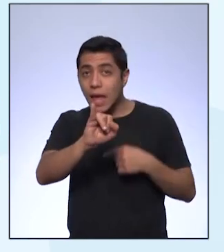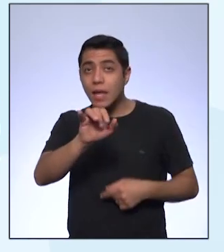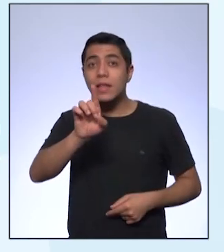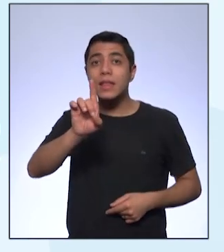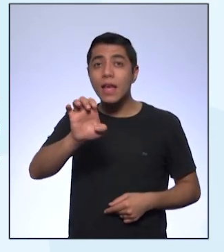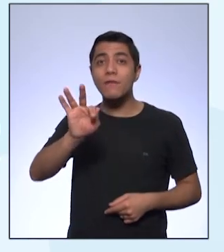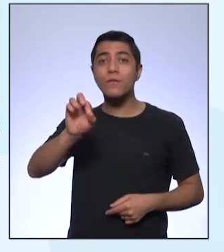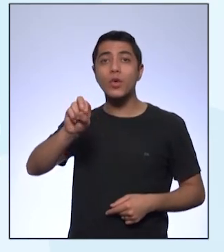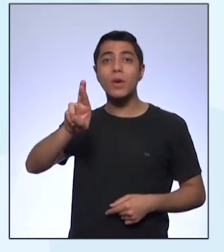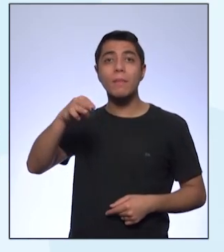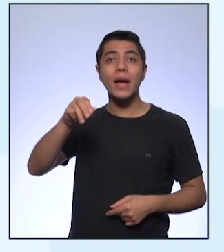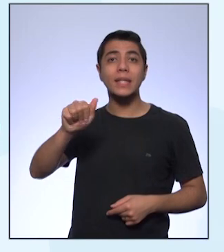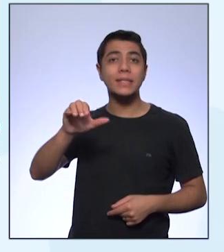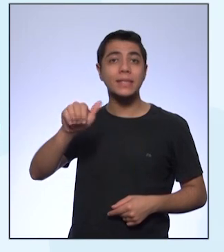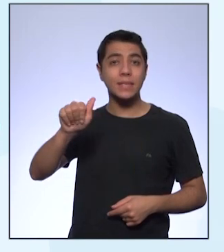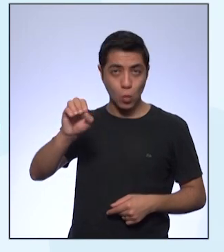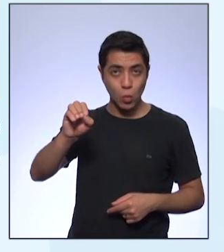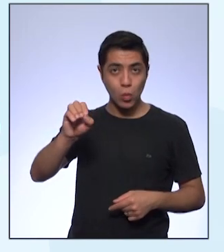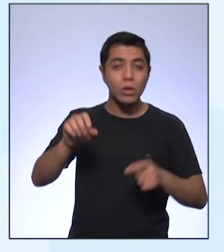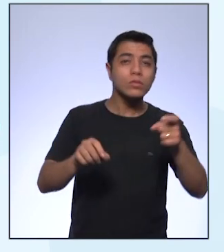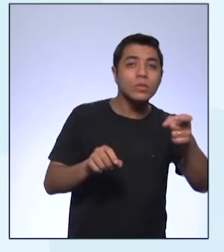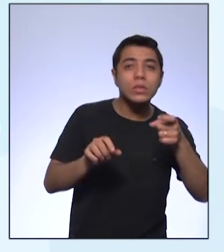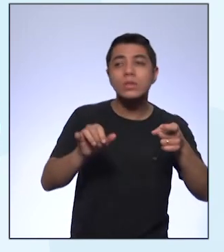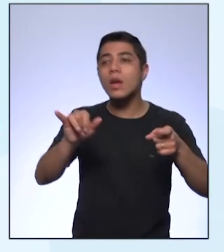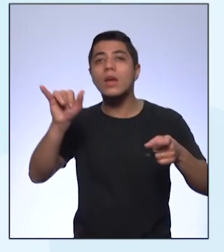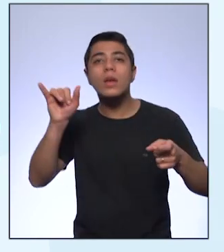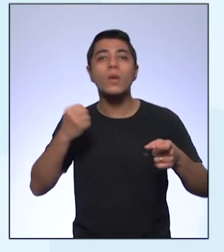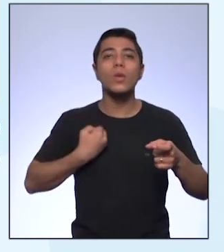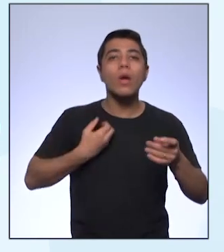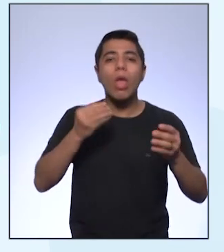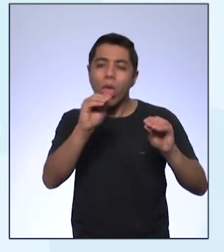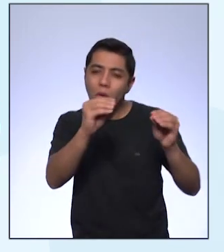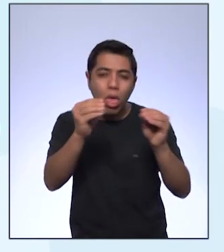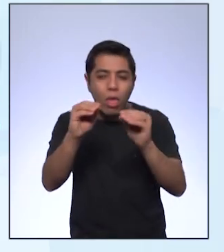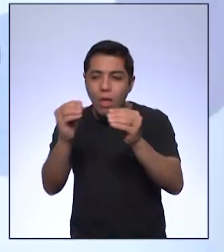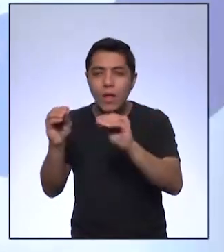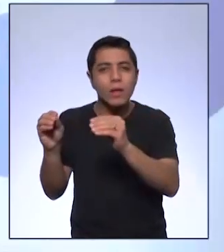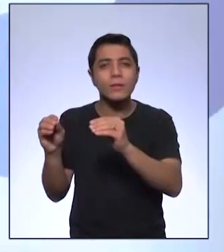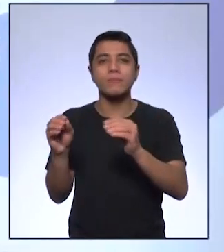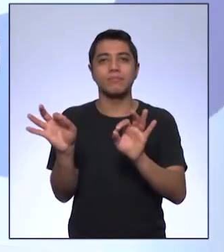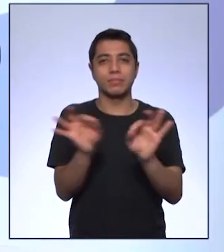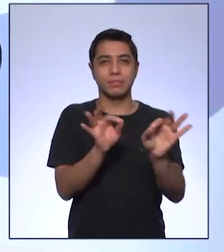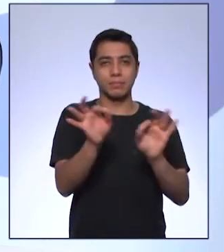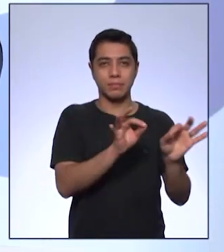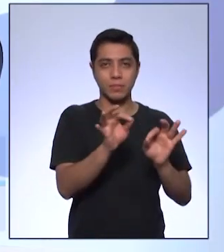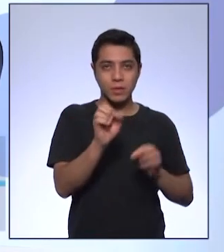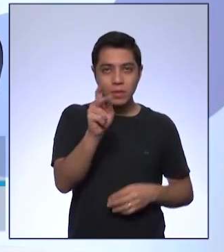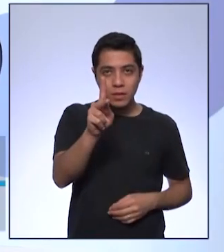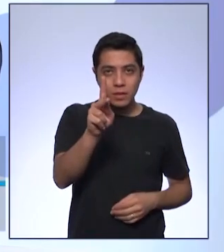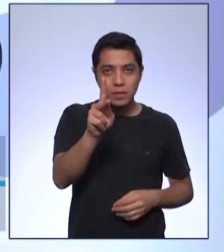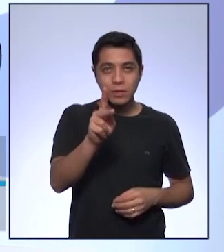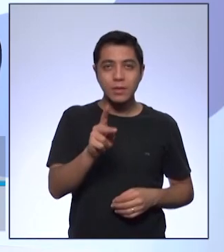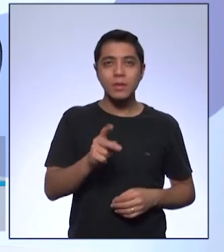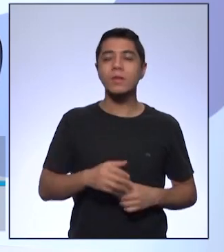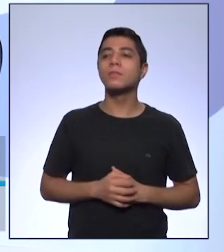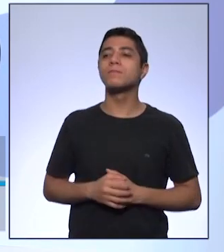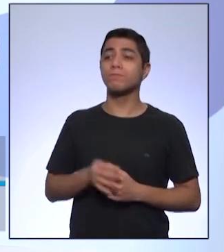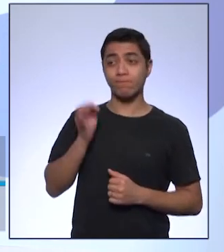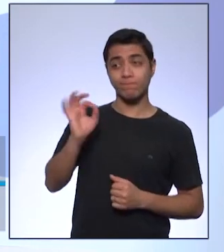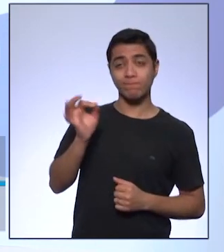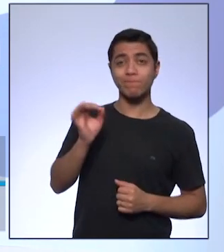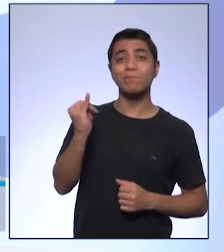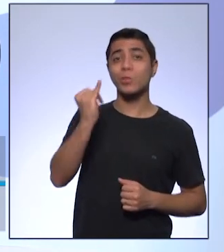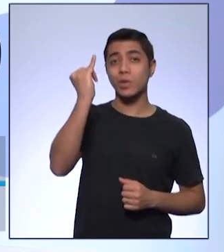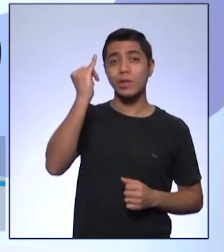2 minutinhos? Pode ser. É muito importante os alunos prestarem bastante atenção nesse exercício, né, Osmar? Sim. Que nós queremos uma